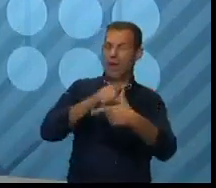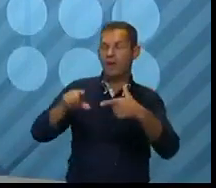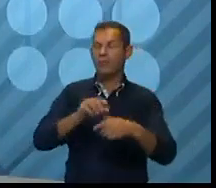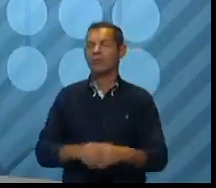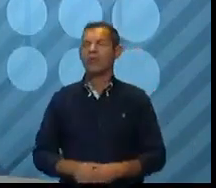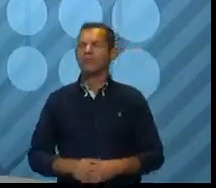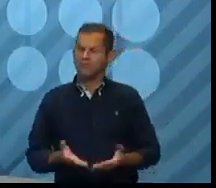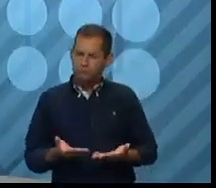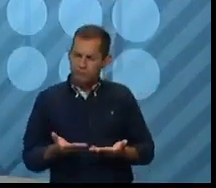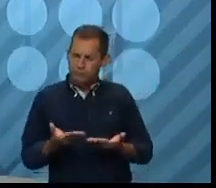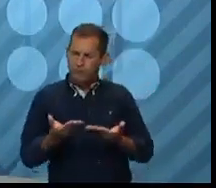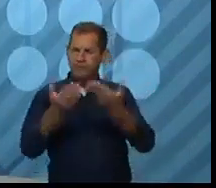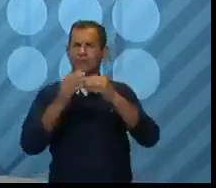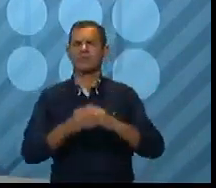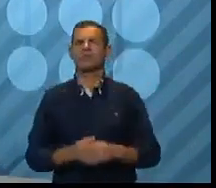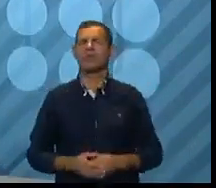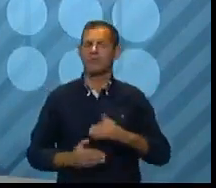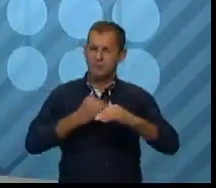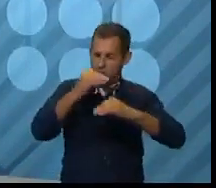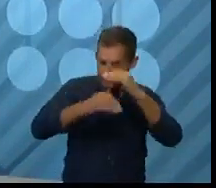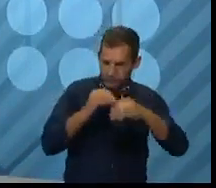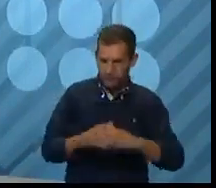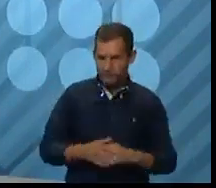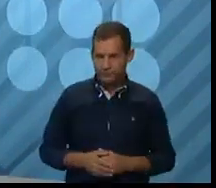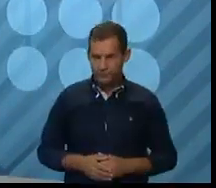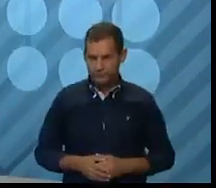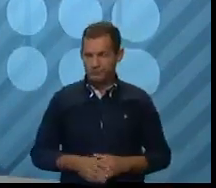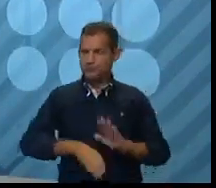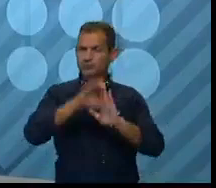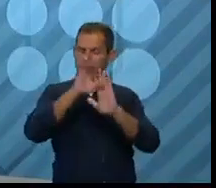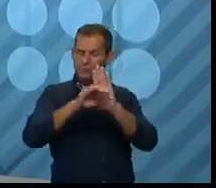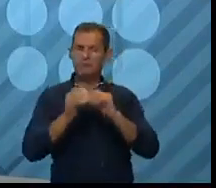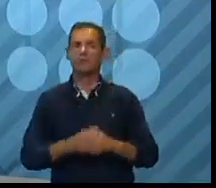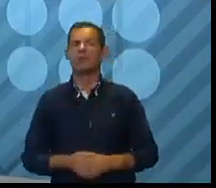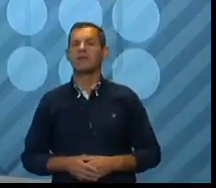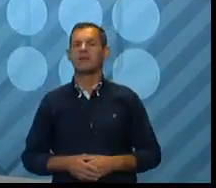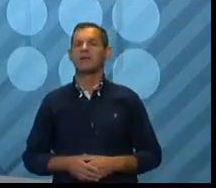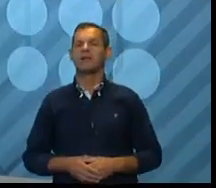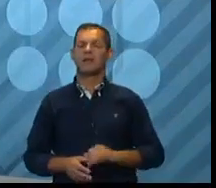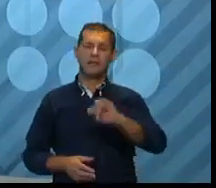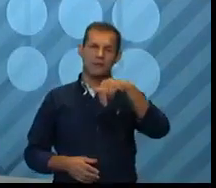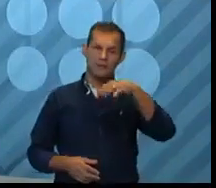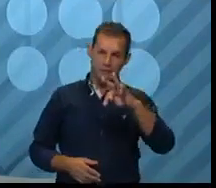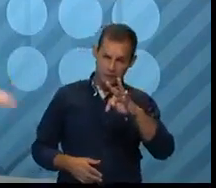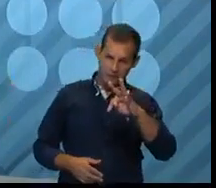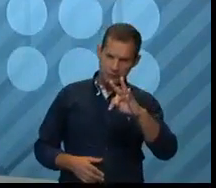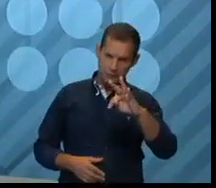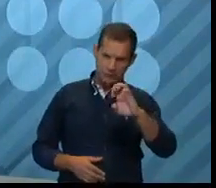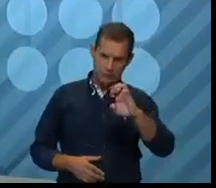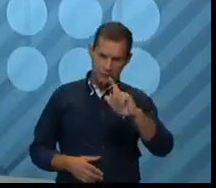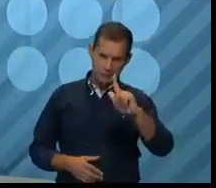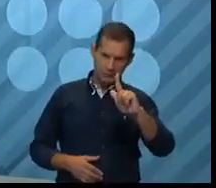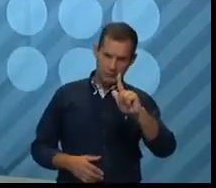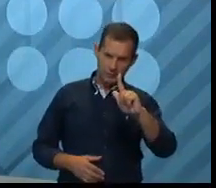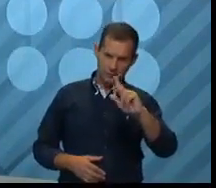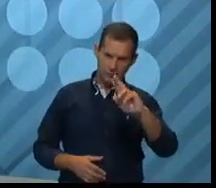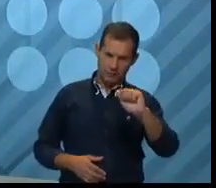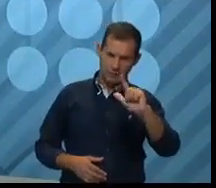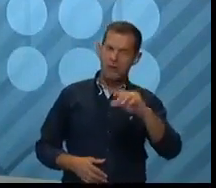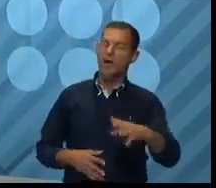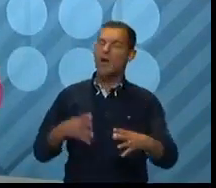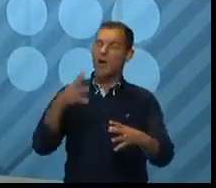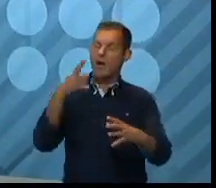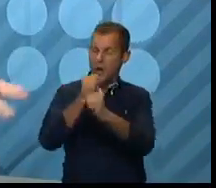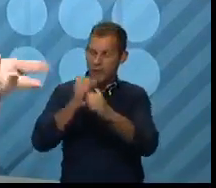que impulsionaram o desenvolvimento desse conceito das integrais, calcular áreas abaixo da